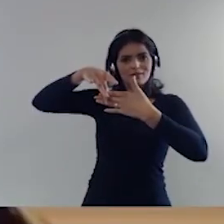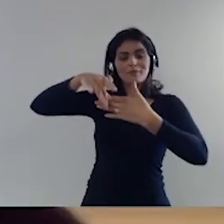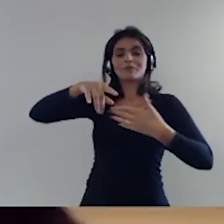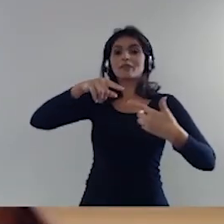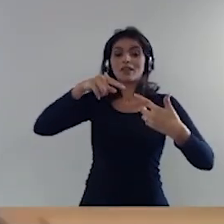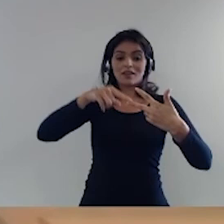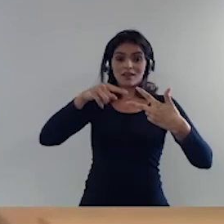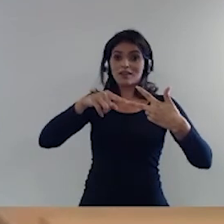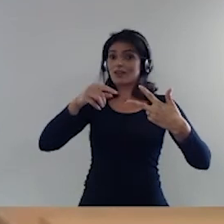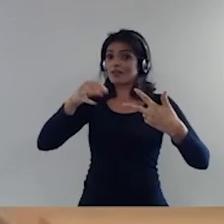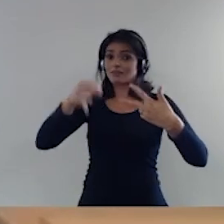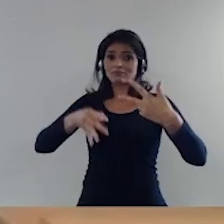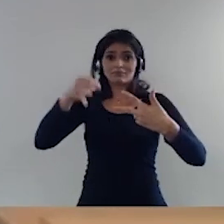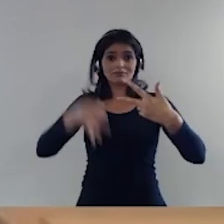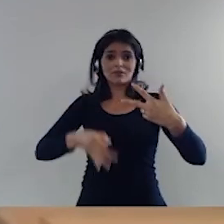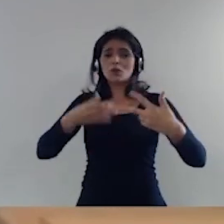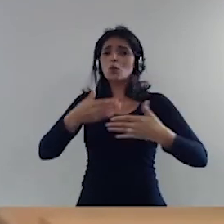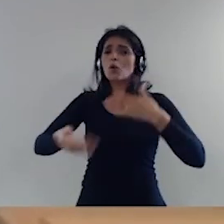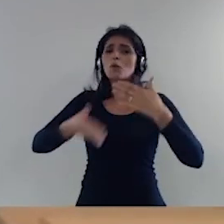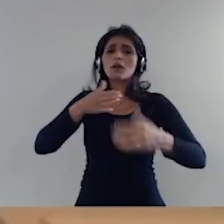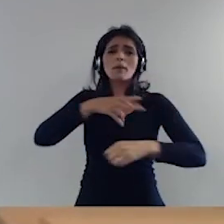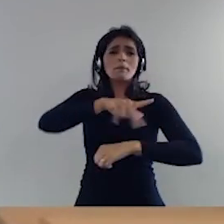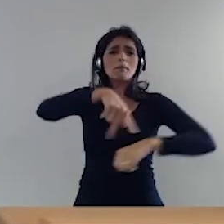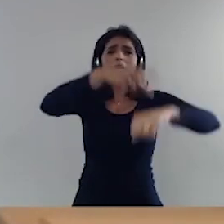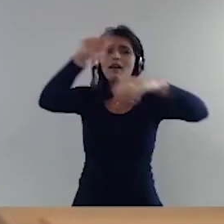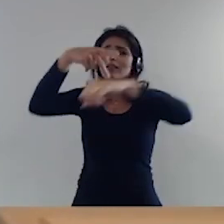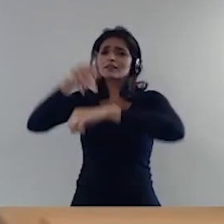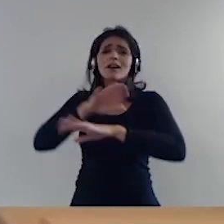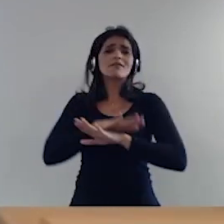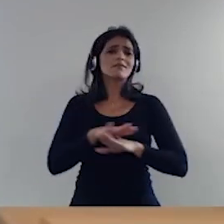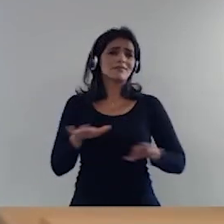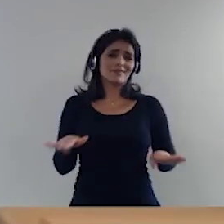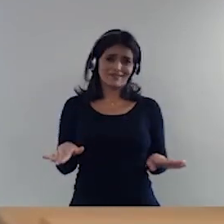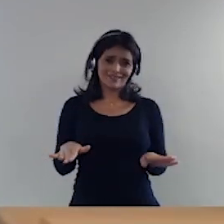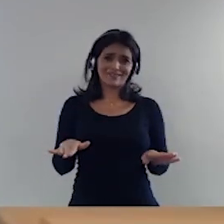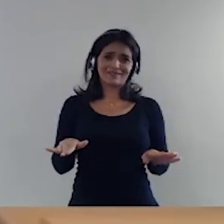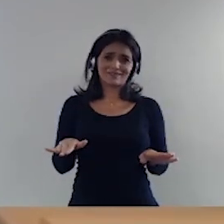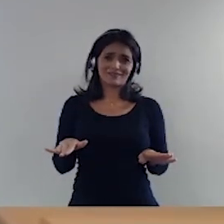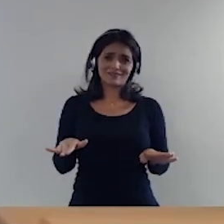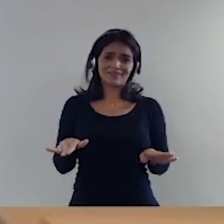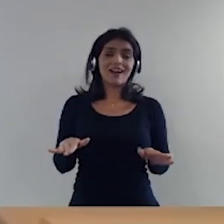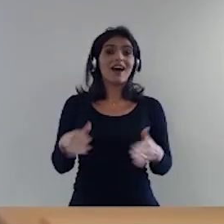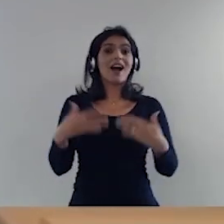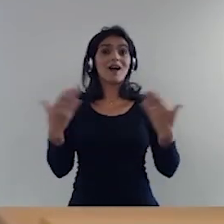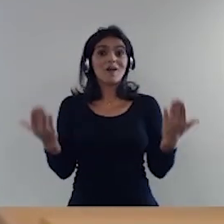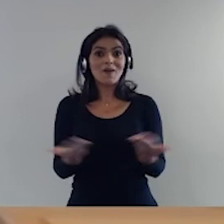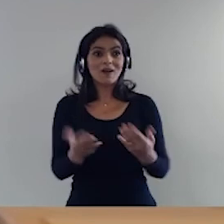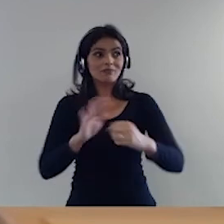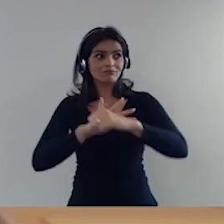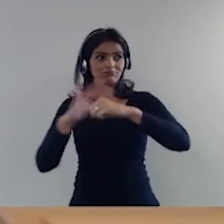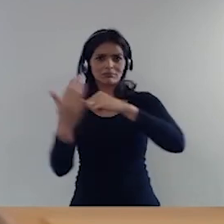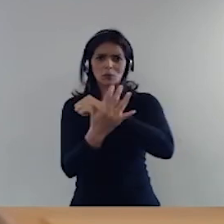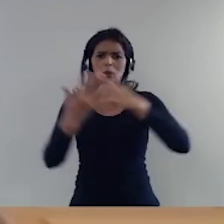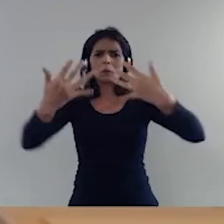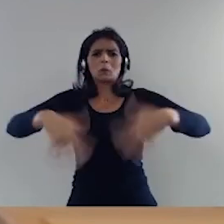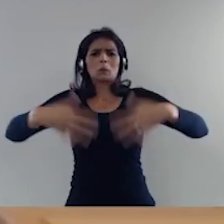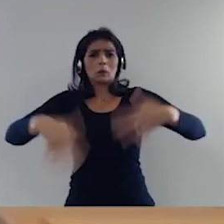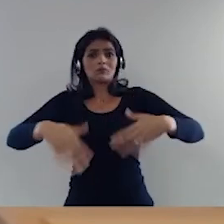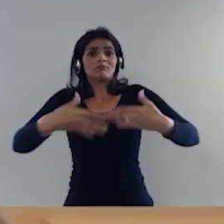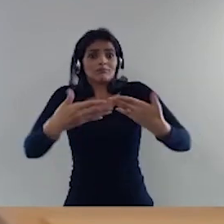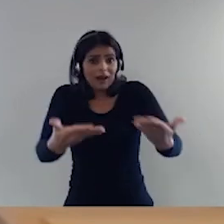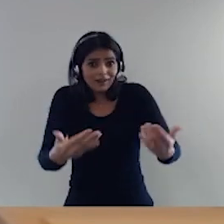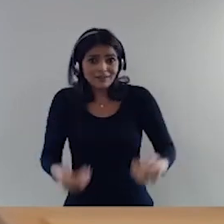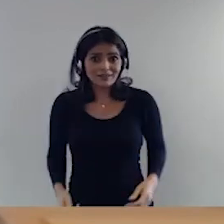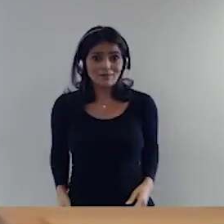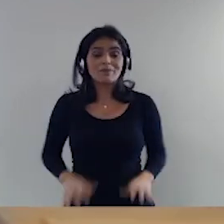Supremas Cortes em qualquer democracia. E mais ainda, num quadro como esse de pandemia.